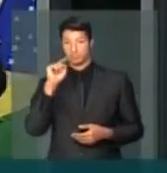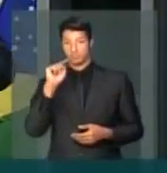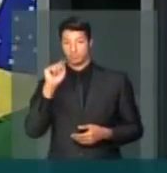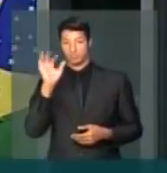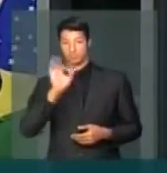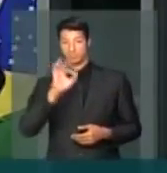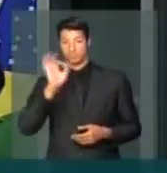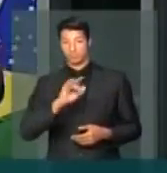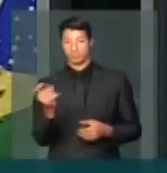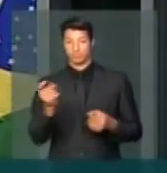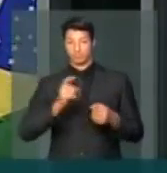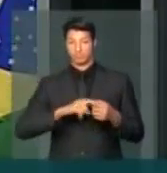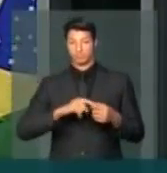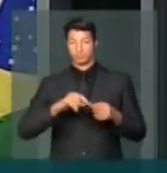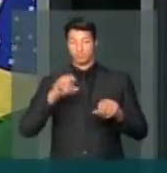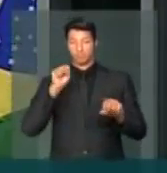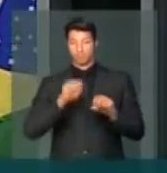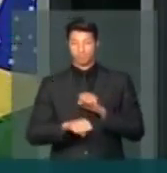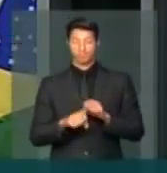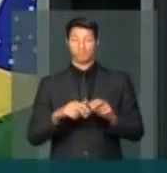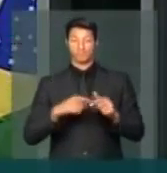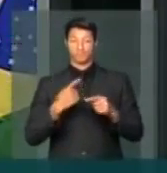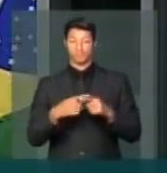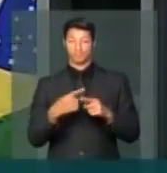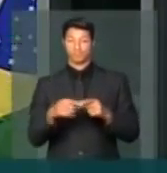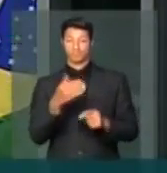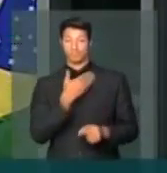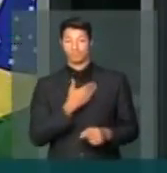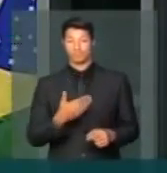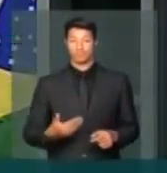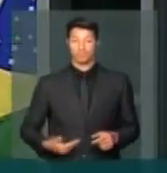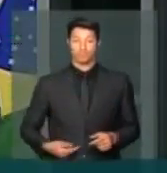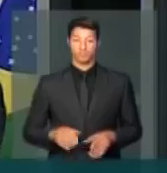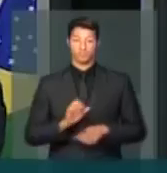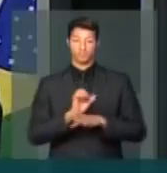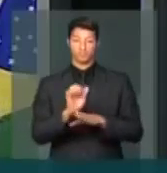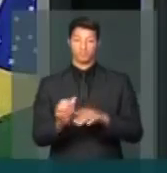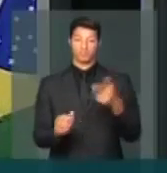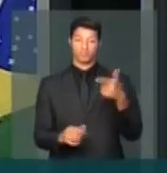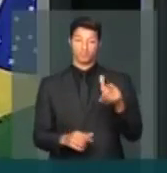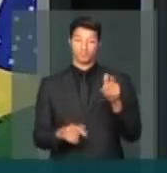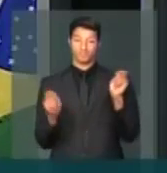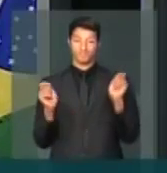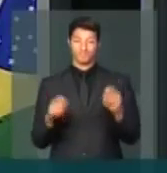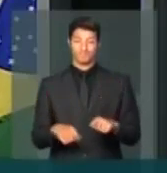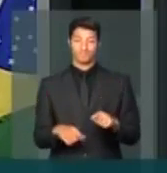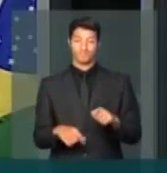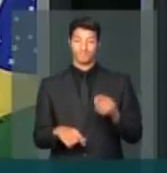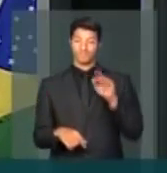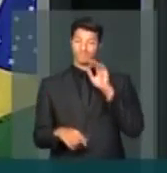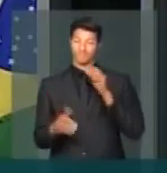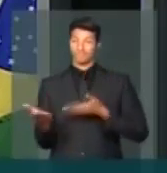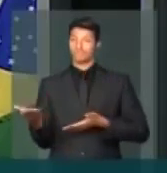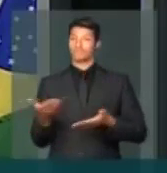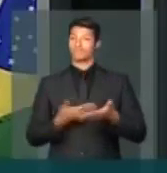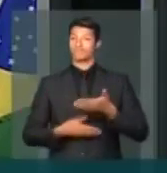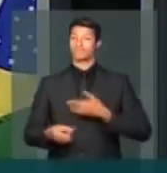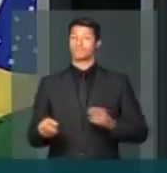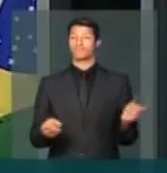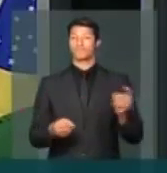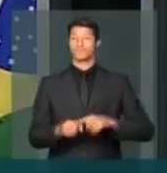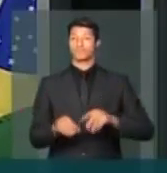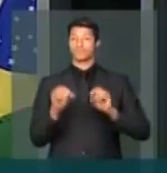53% voltam para o crime, porque o governo, o Estado, não tem competência de ressocializar ou